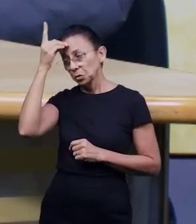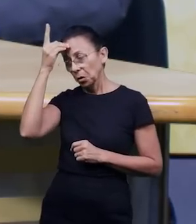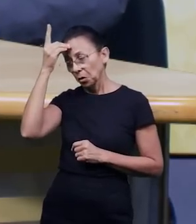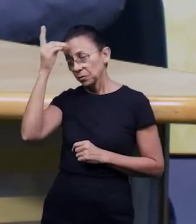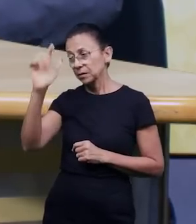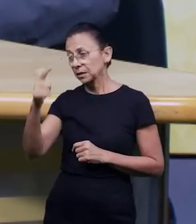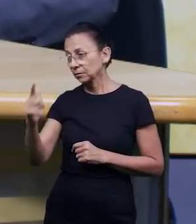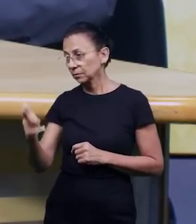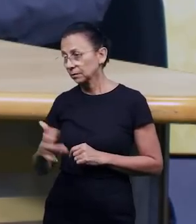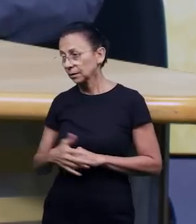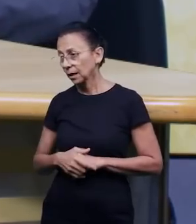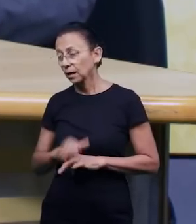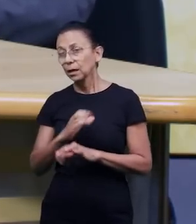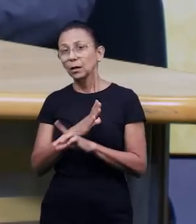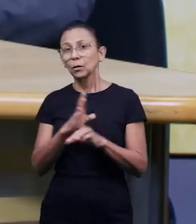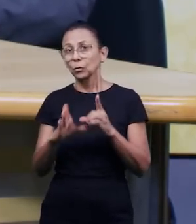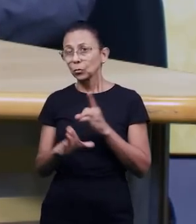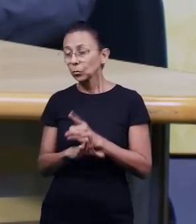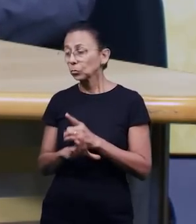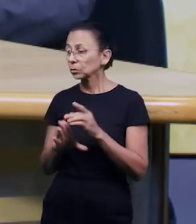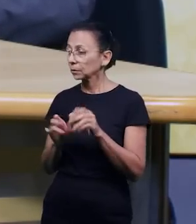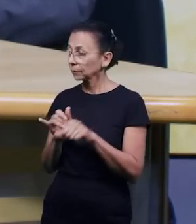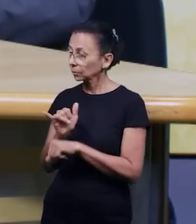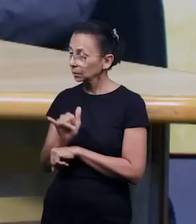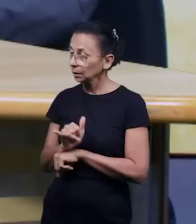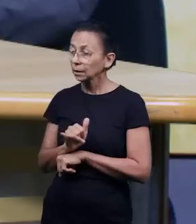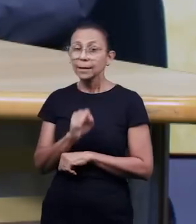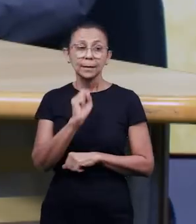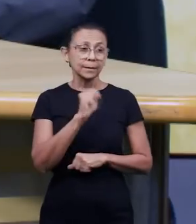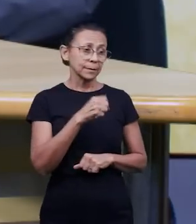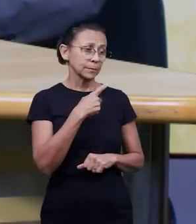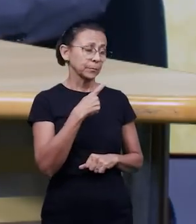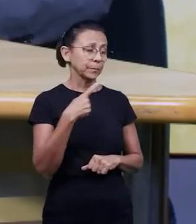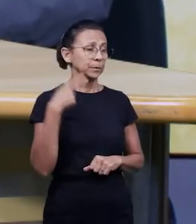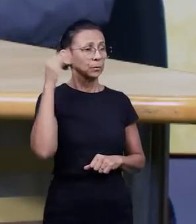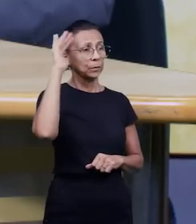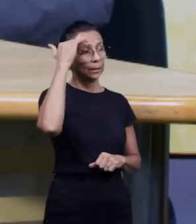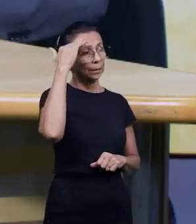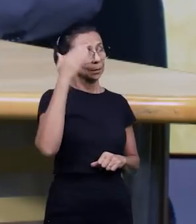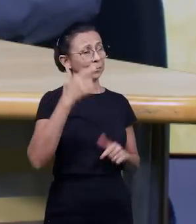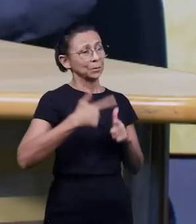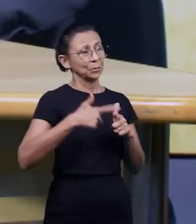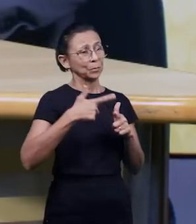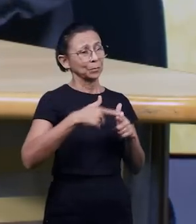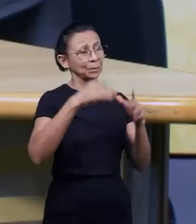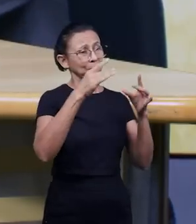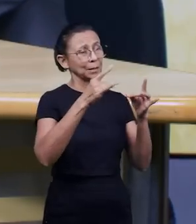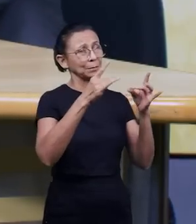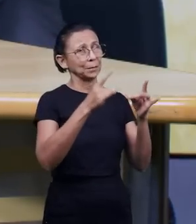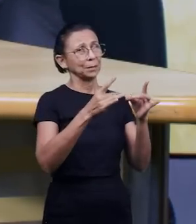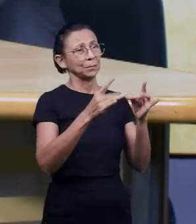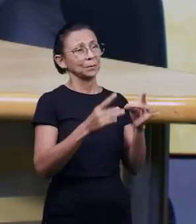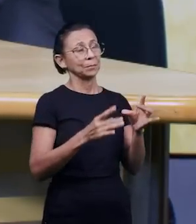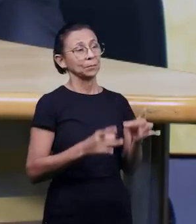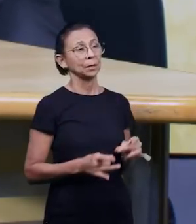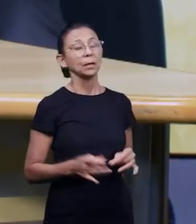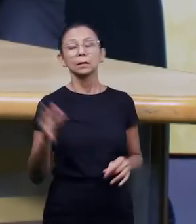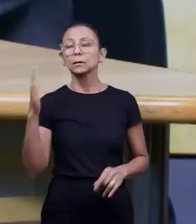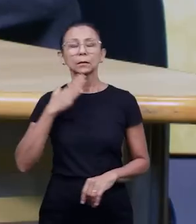tenho uma luta muito grande, eu tive doente e também passei tão enfermidade lá da minha mãe, do meu tio